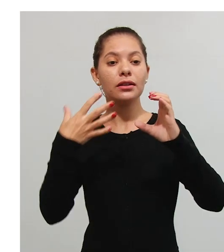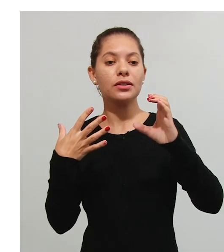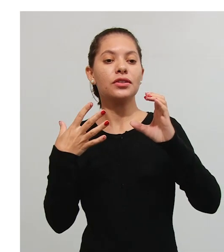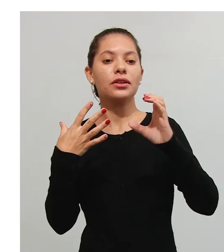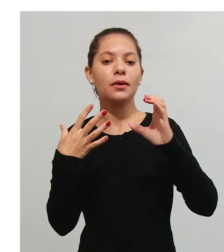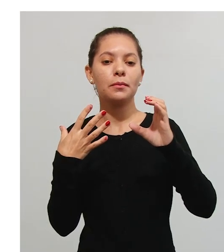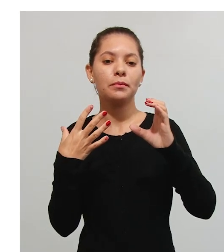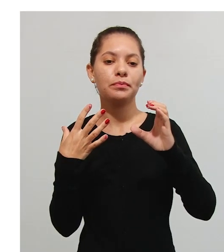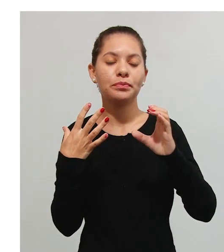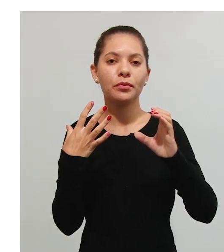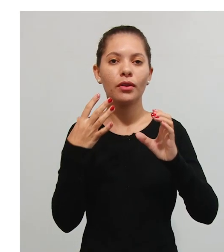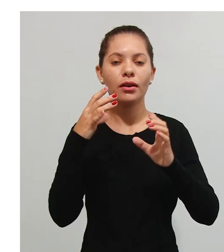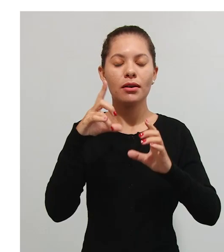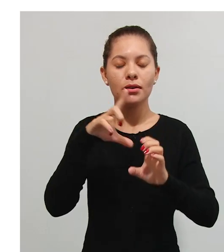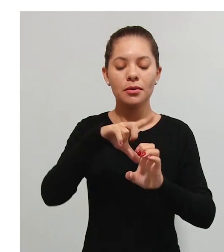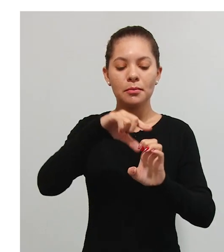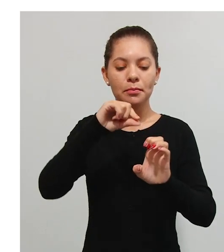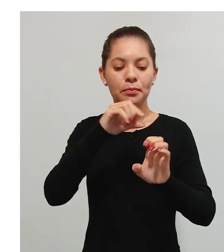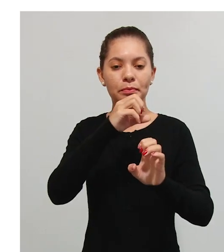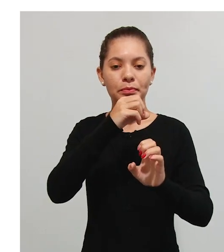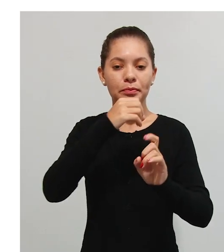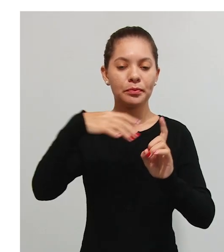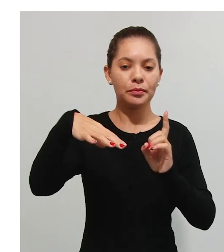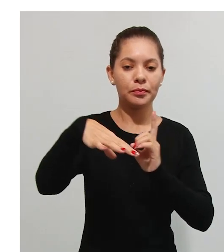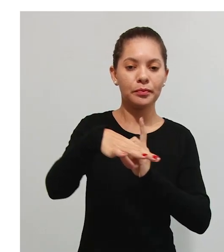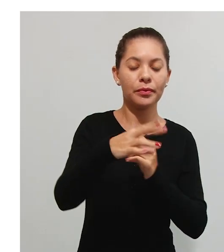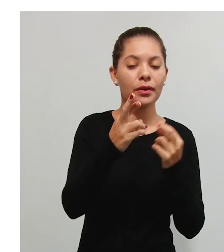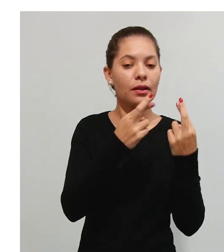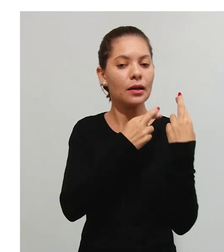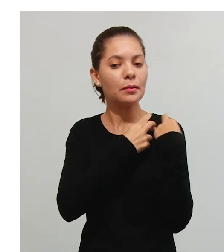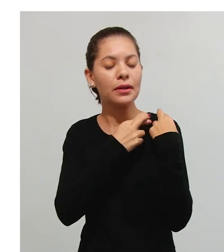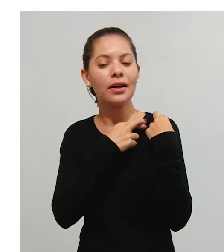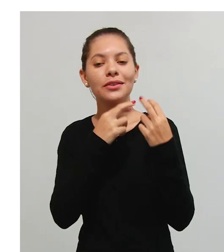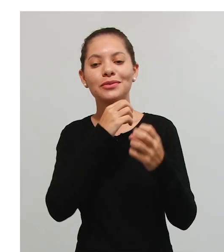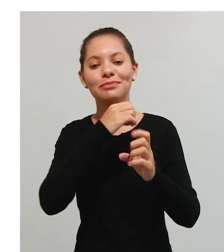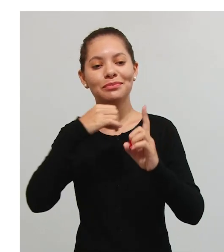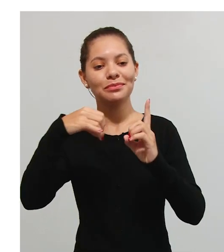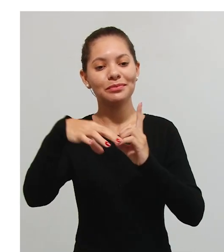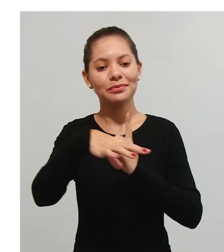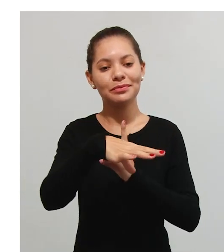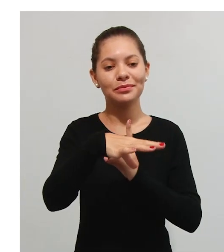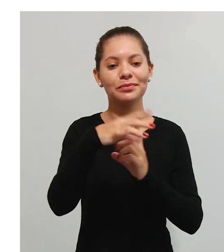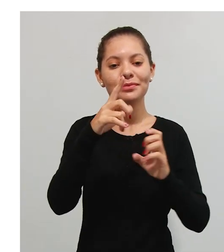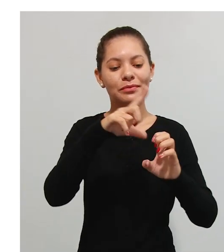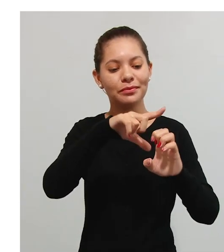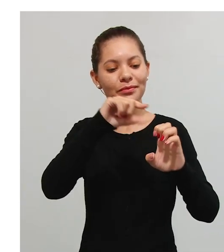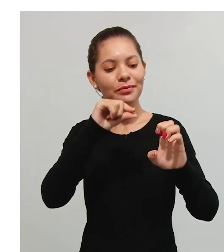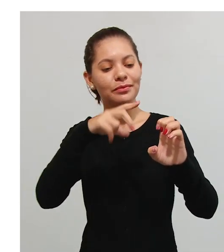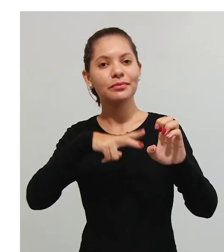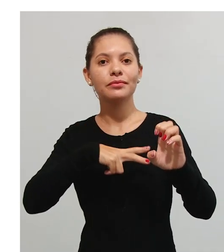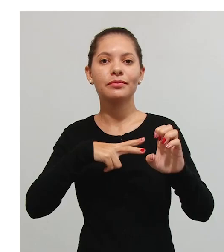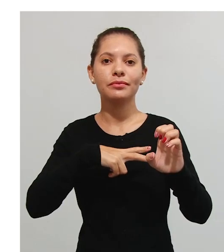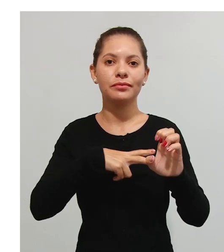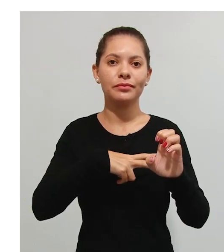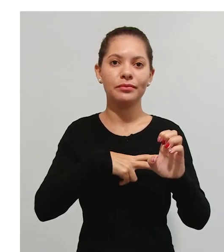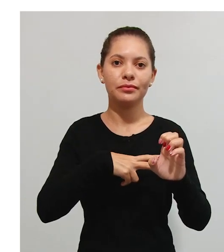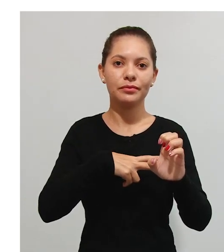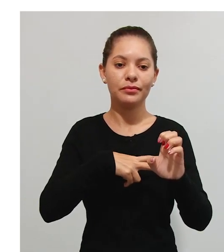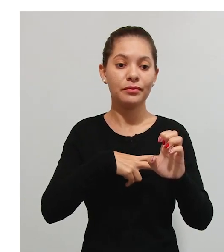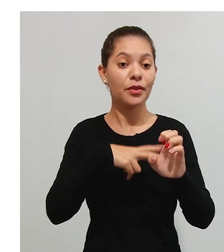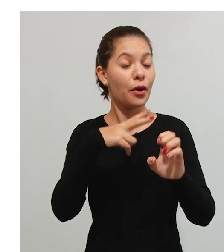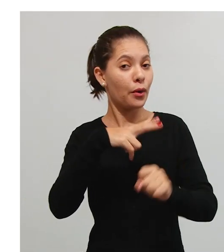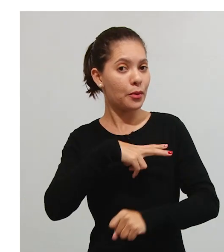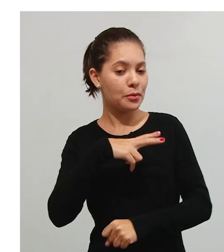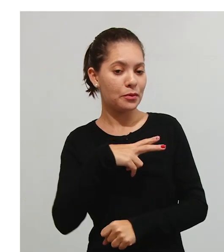a característica do empreendedorismo social, a responsabilidade social e empresarial e o empreendedorismo